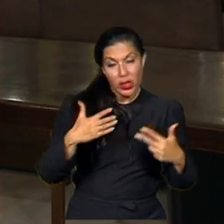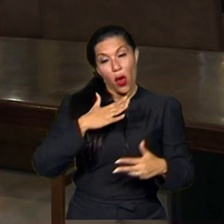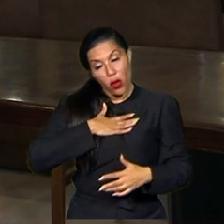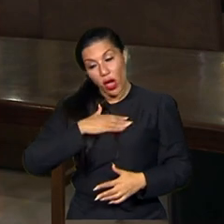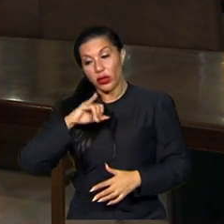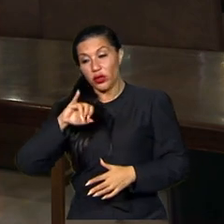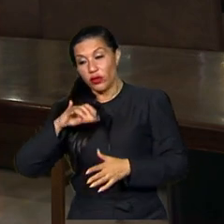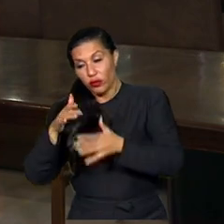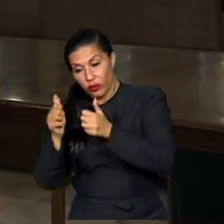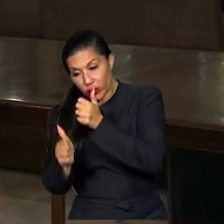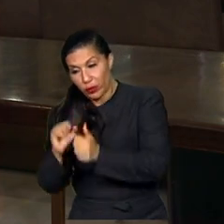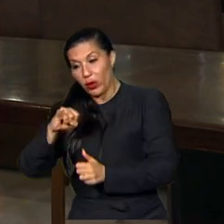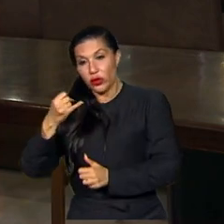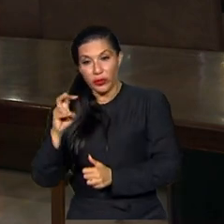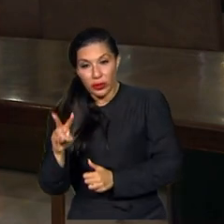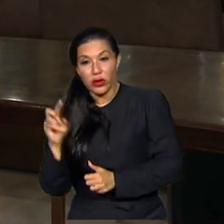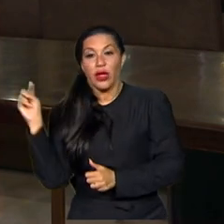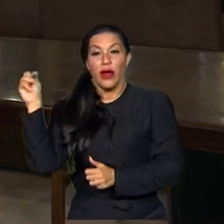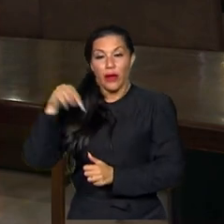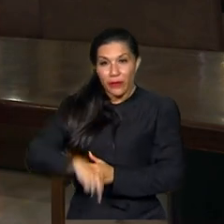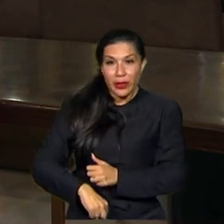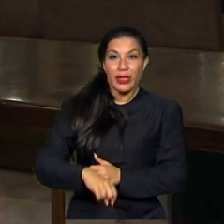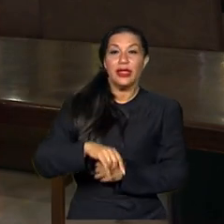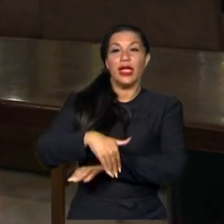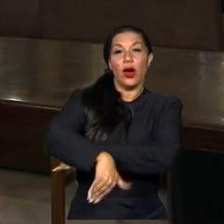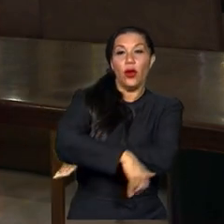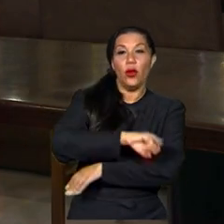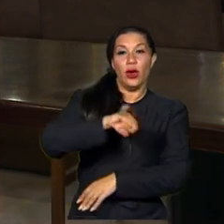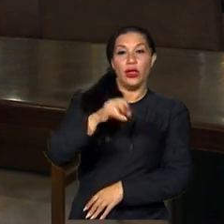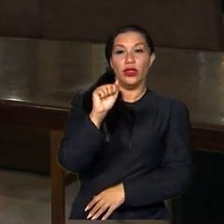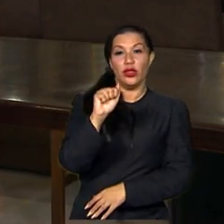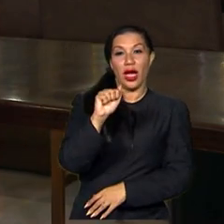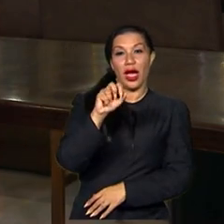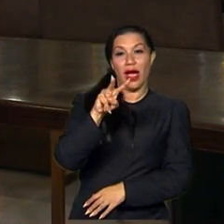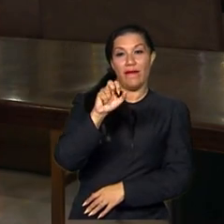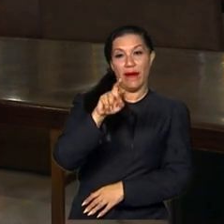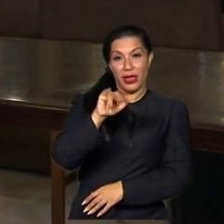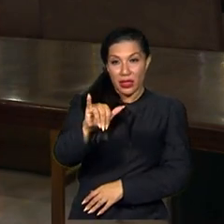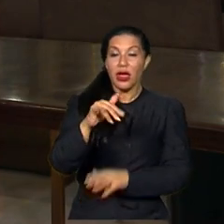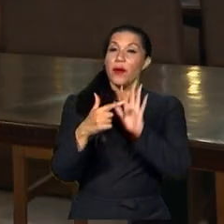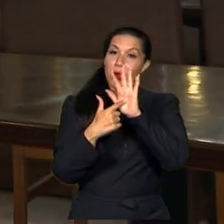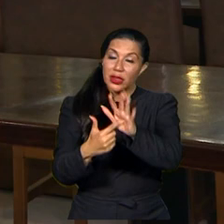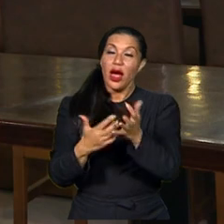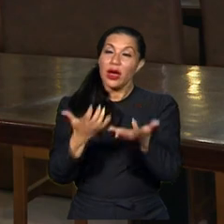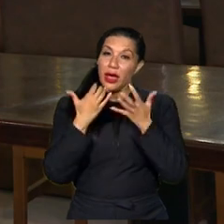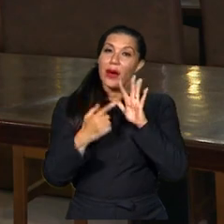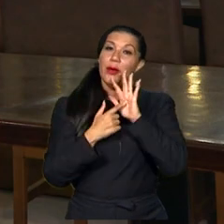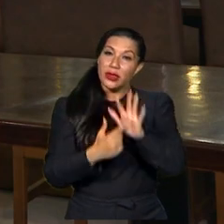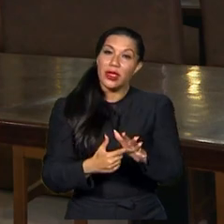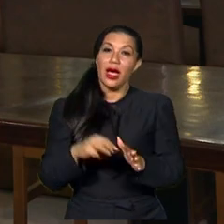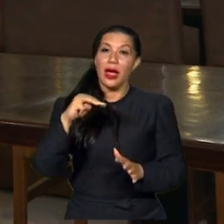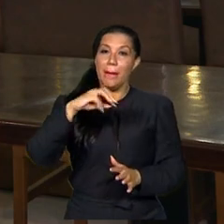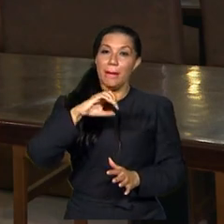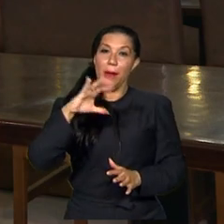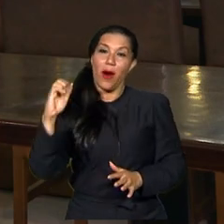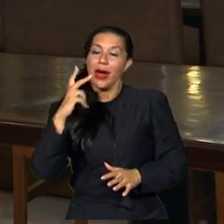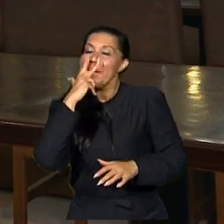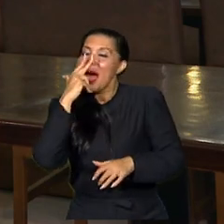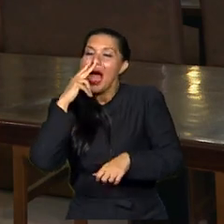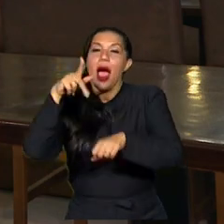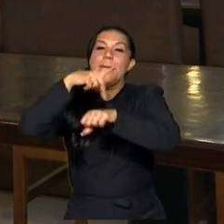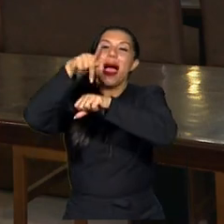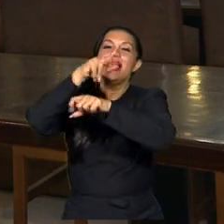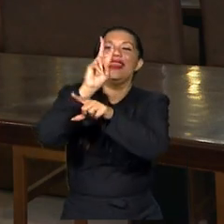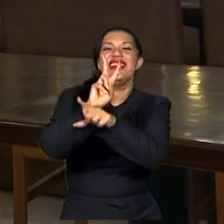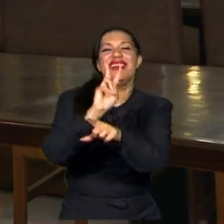gosta do futebol do Juventus, a gente gosta de vir na Rua Javari torcer para o Juventus, então a gente quer mostrar isso também. Se a Moca é um país, uma nação,